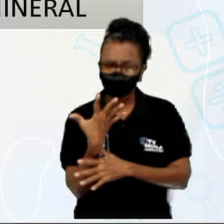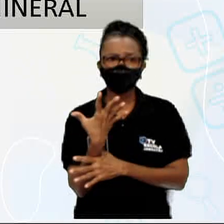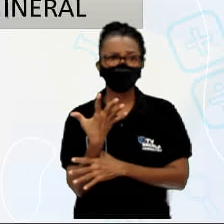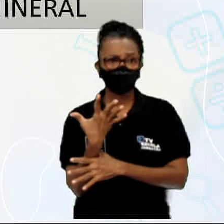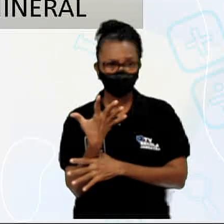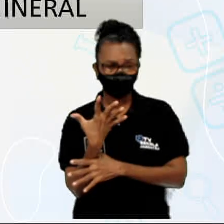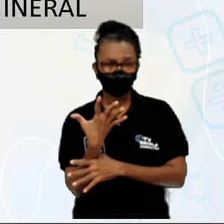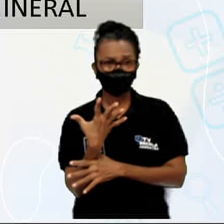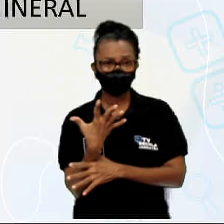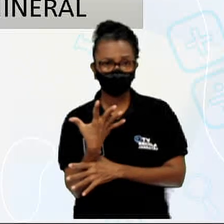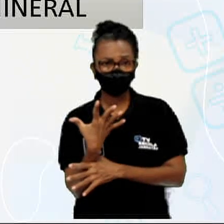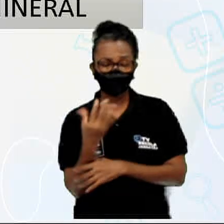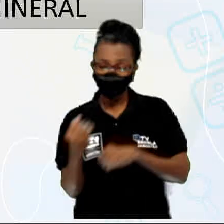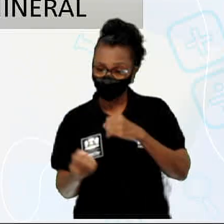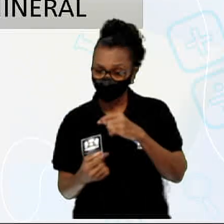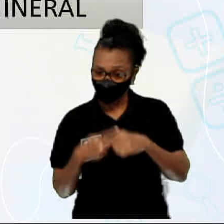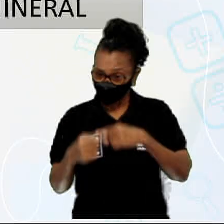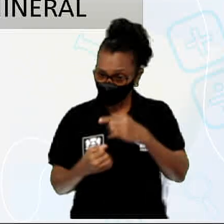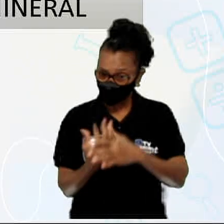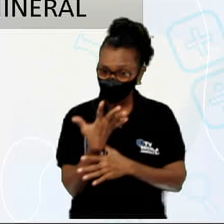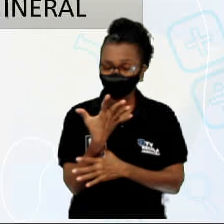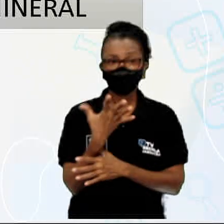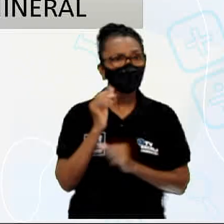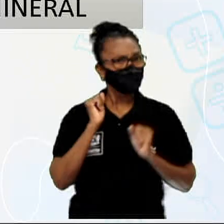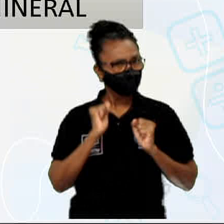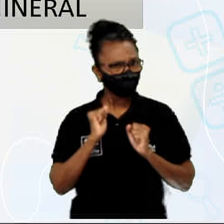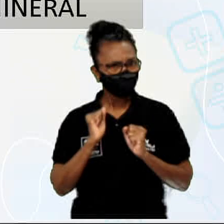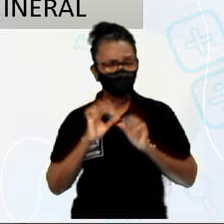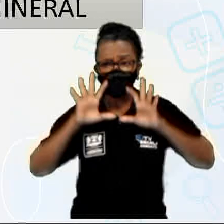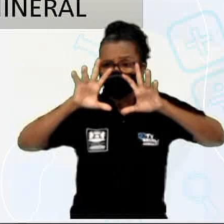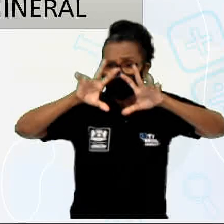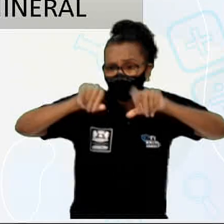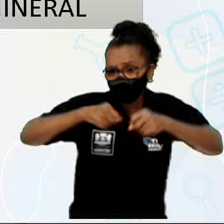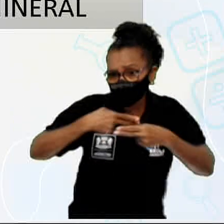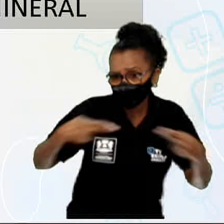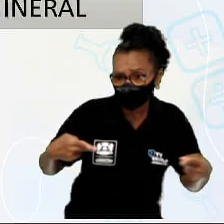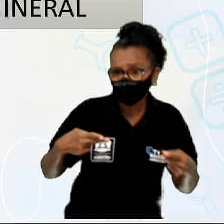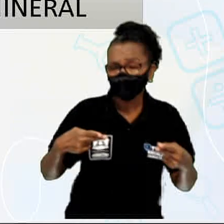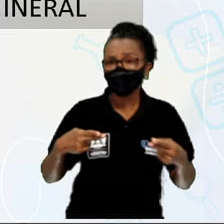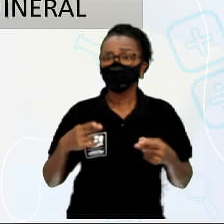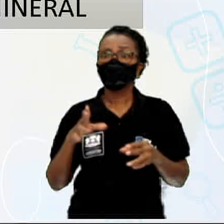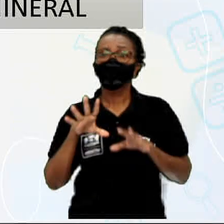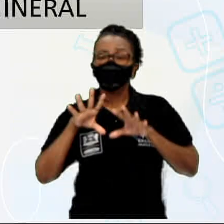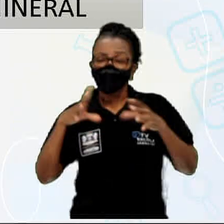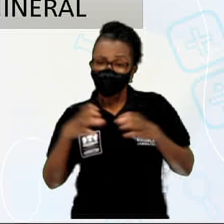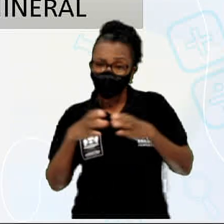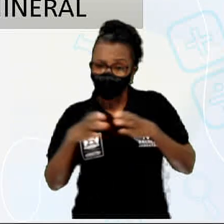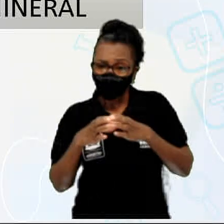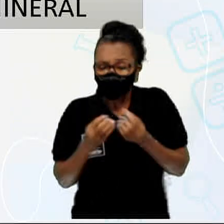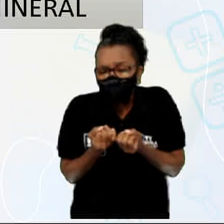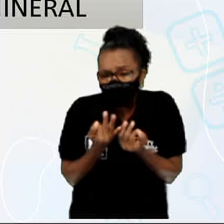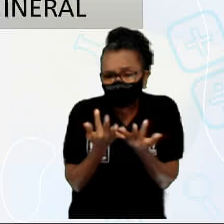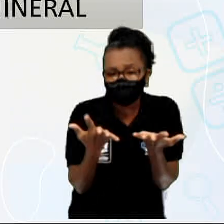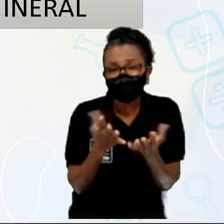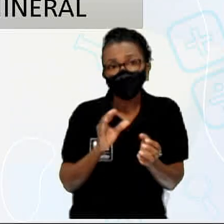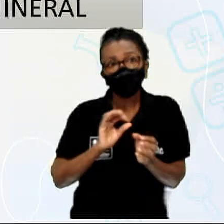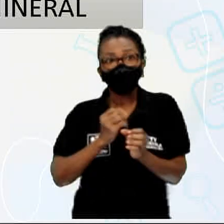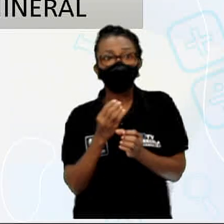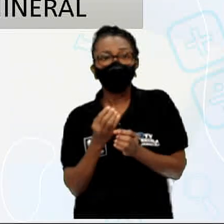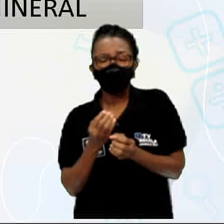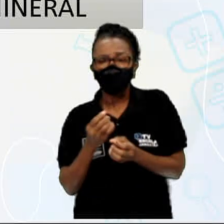a matéria-prima, ela pode ser animal, vegetal e mineral. Nós acabamos de ver